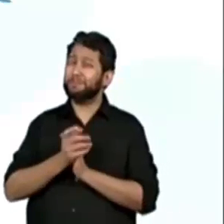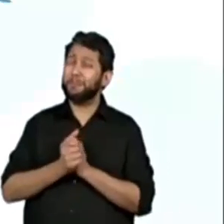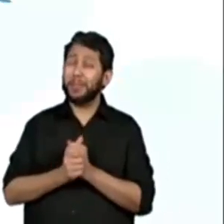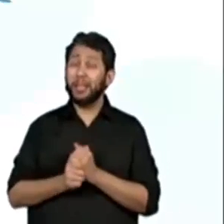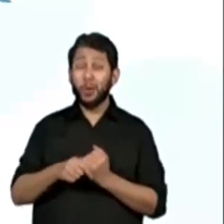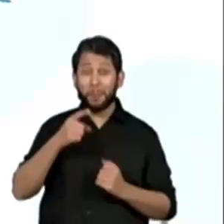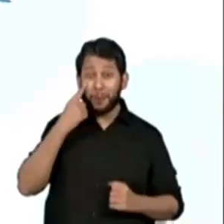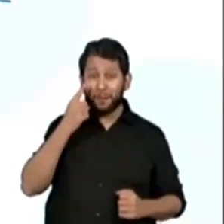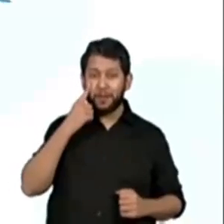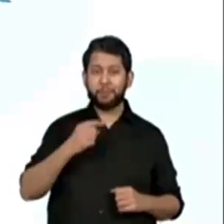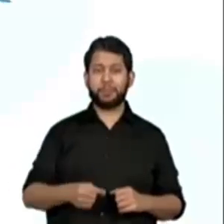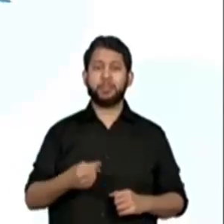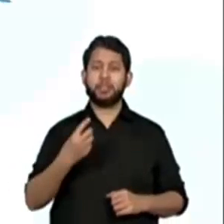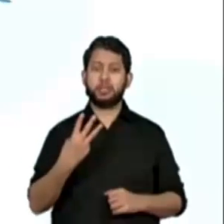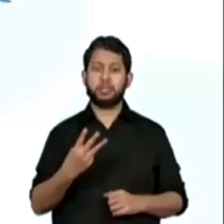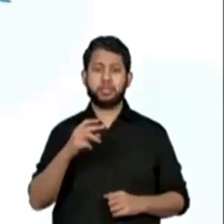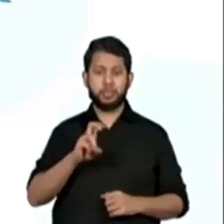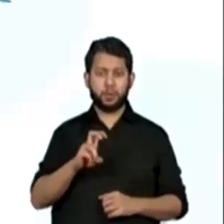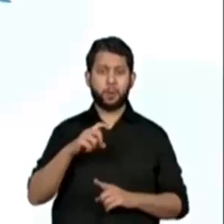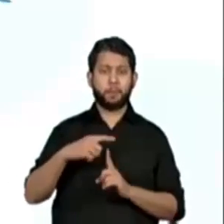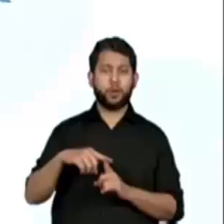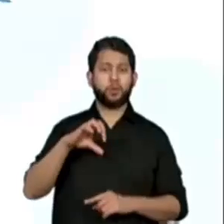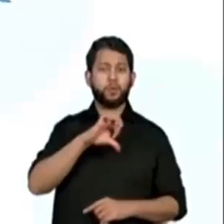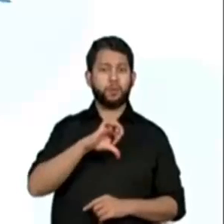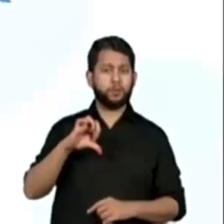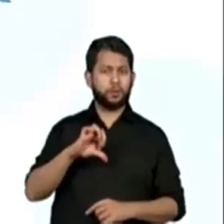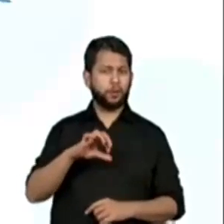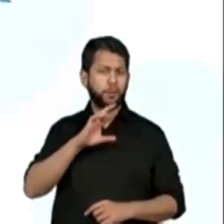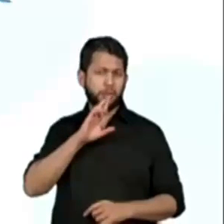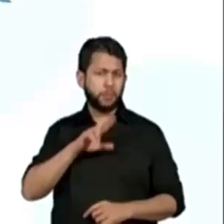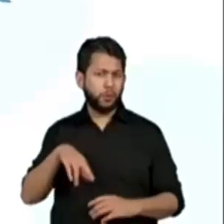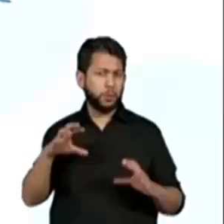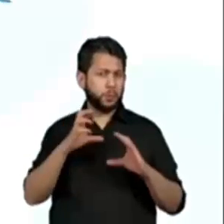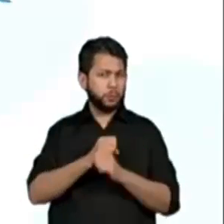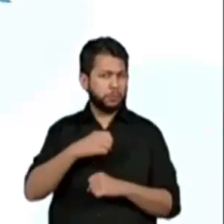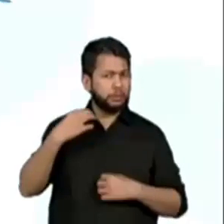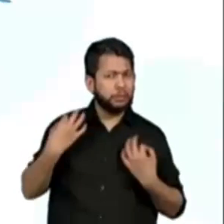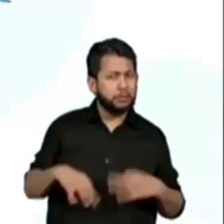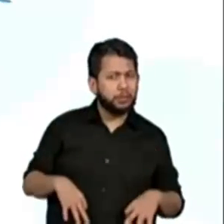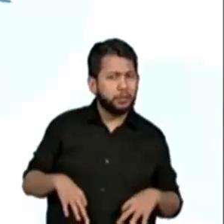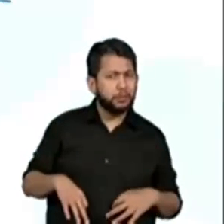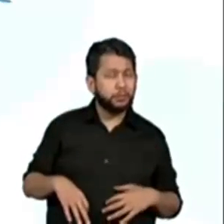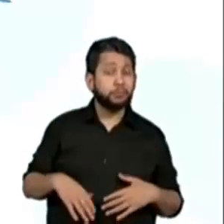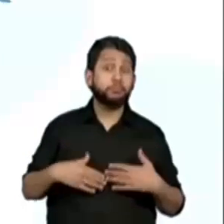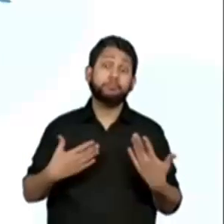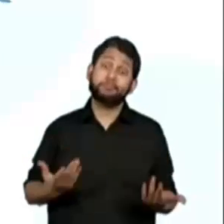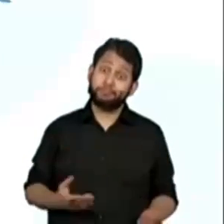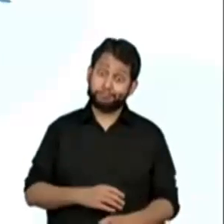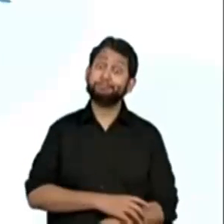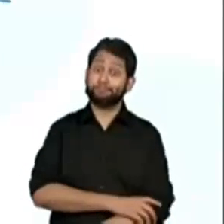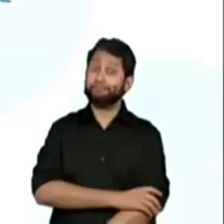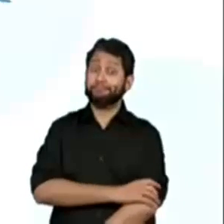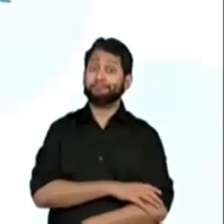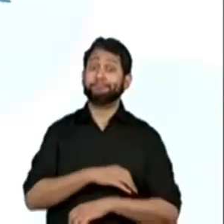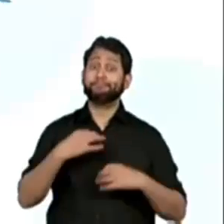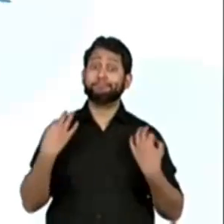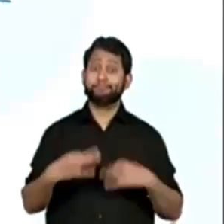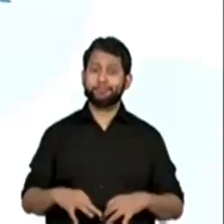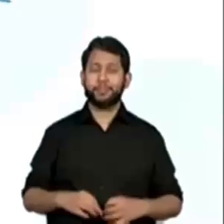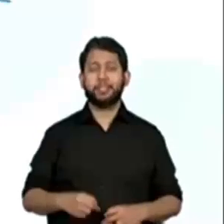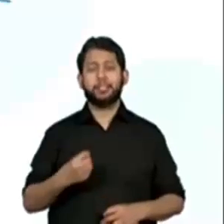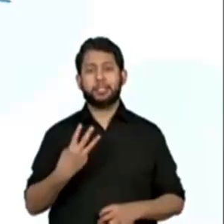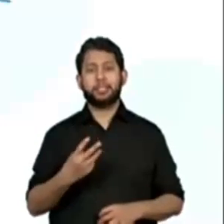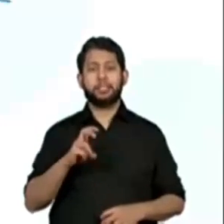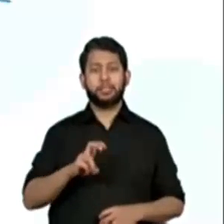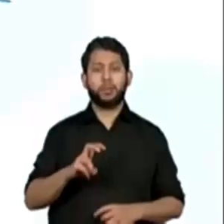resposta de 35 mais 99 for também 134. E no caso, sim, pessoal.